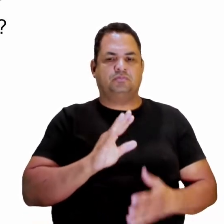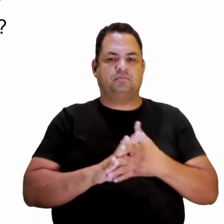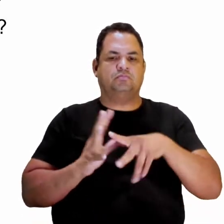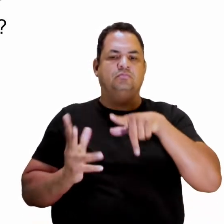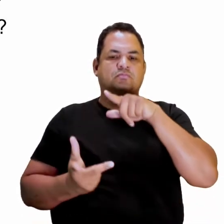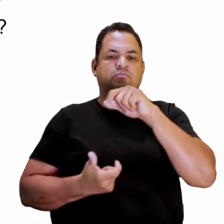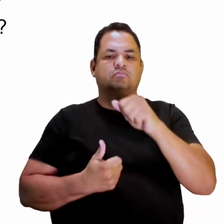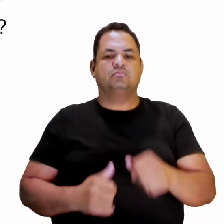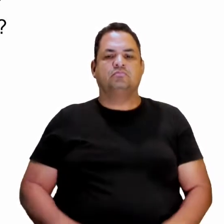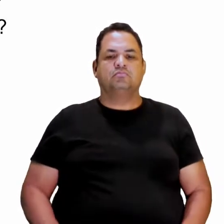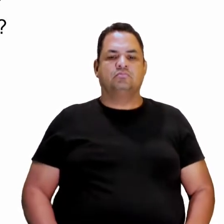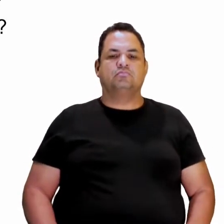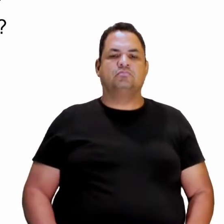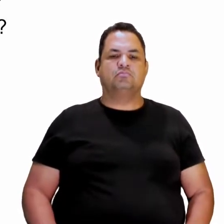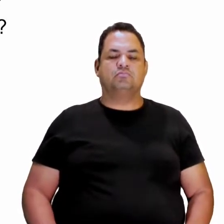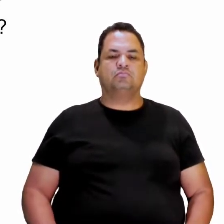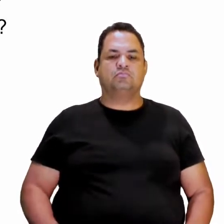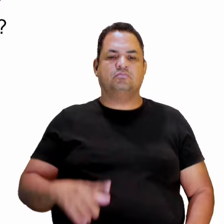faz sentido,